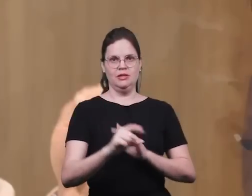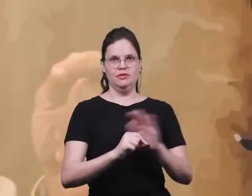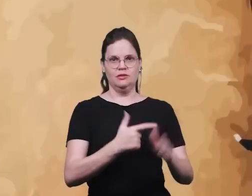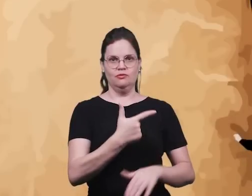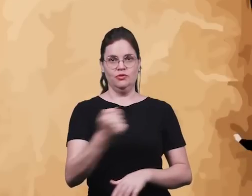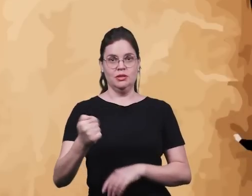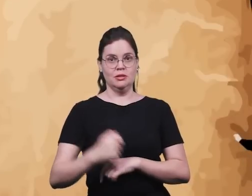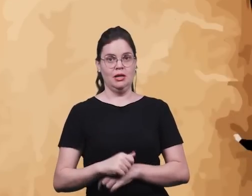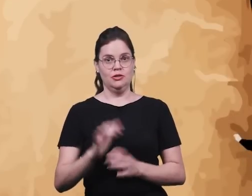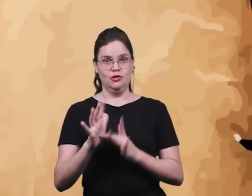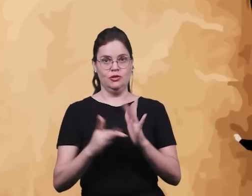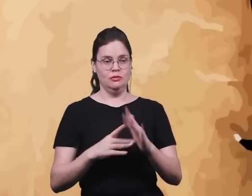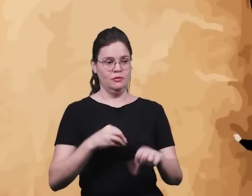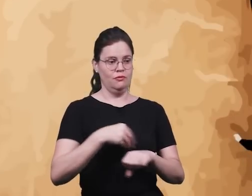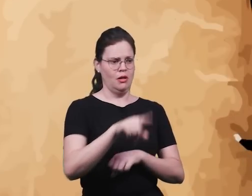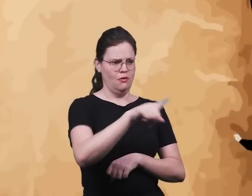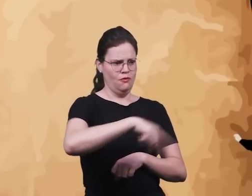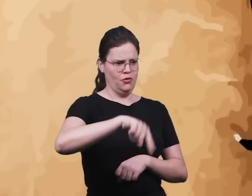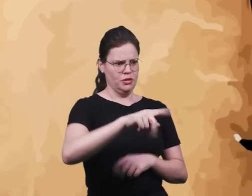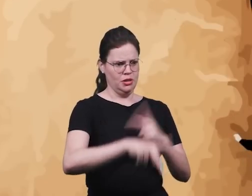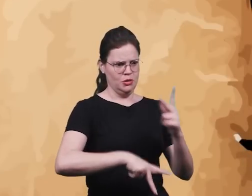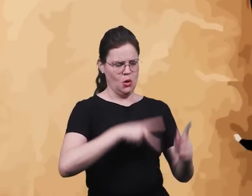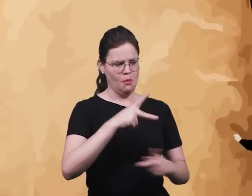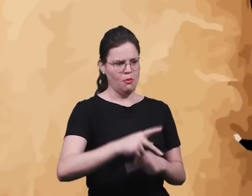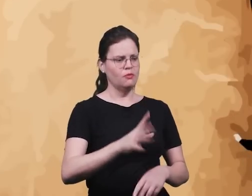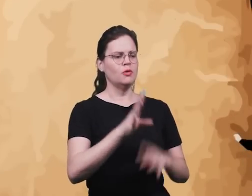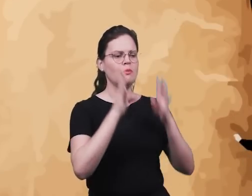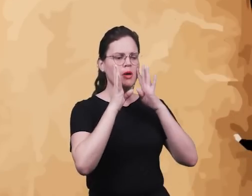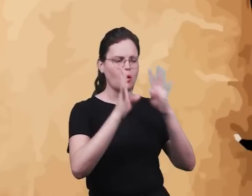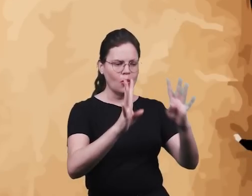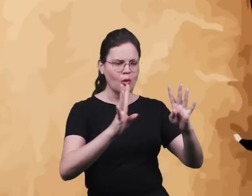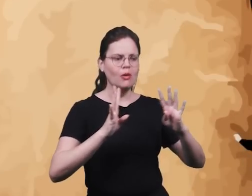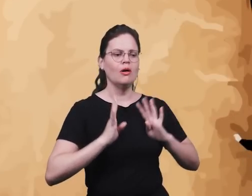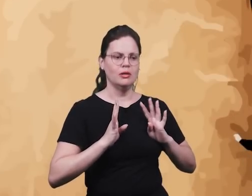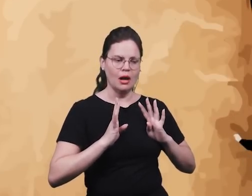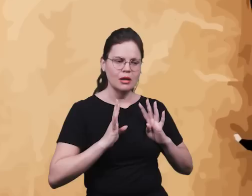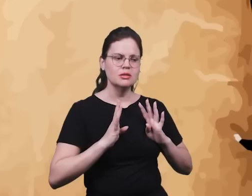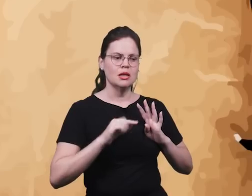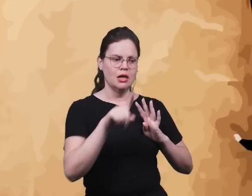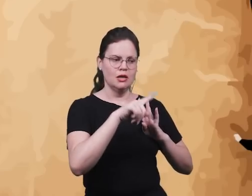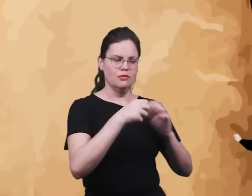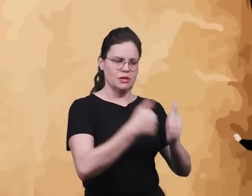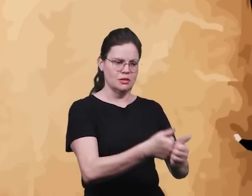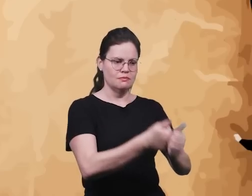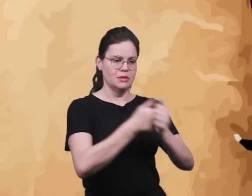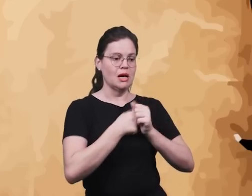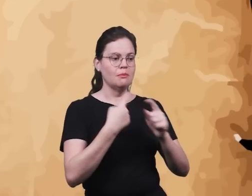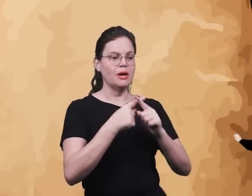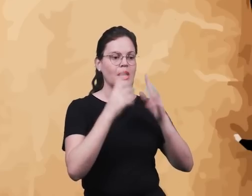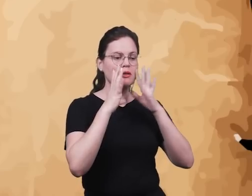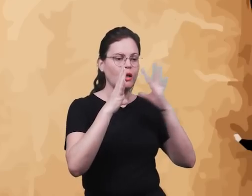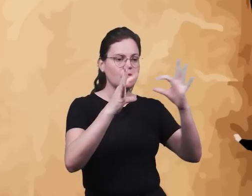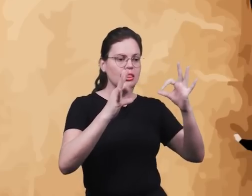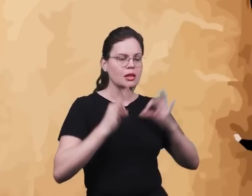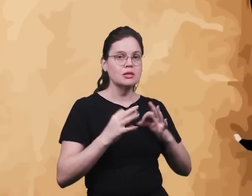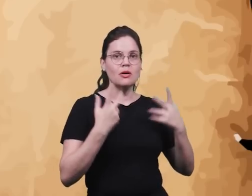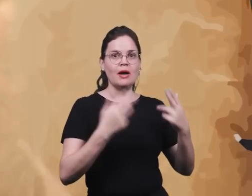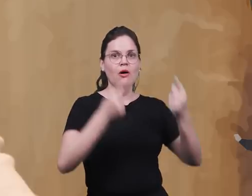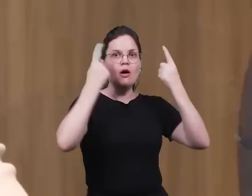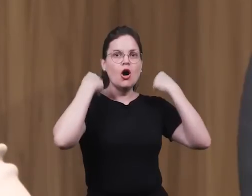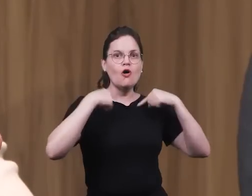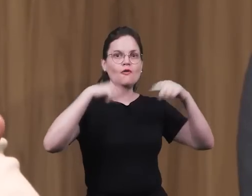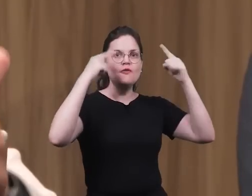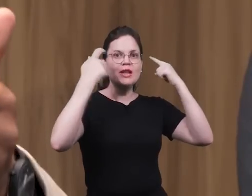27. As minhas ovelhas ouvem a minha voz e eu as conheço e elas me seguem. Ouvir aqui não é a voz